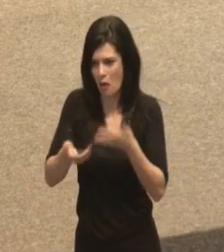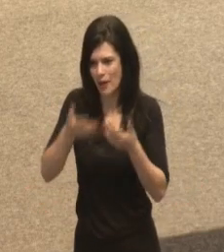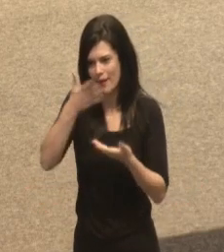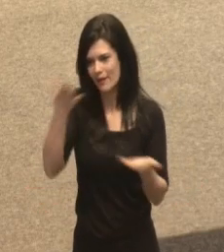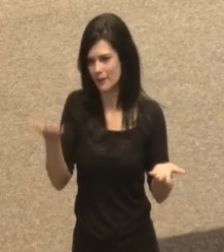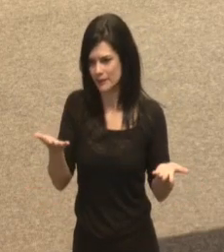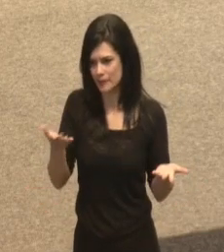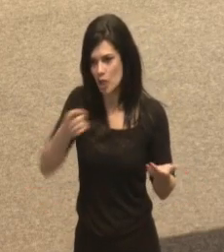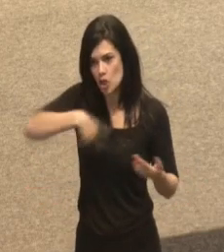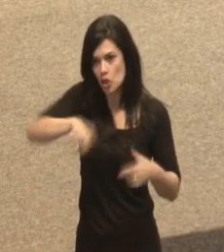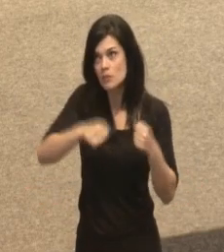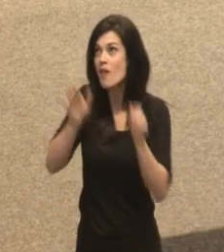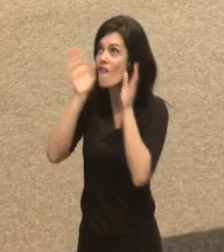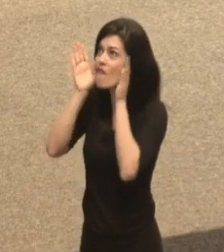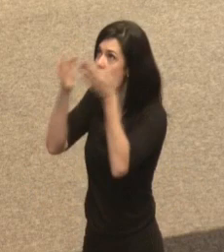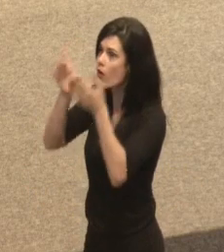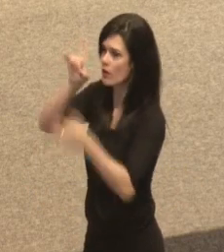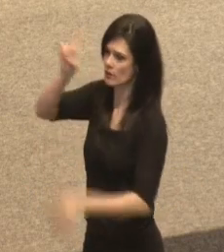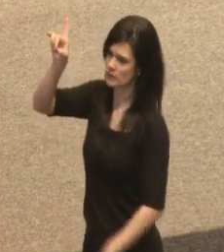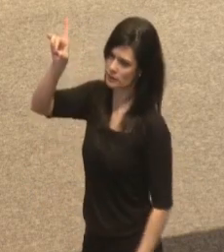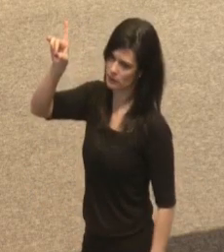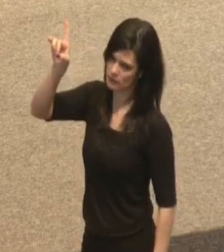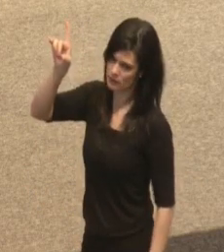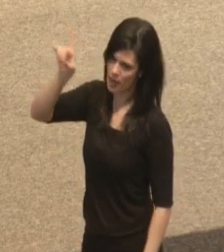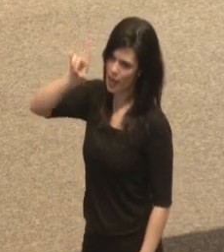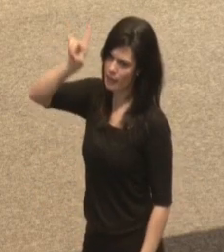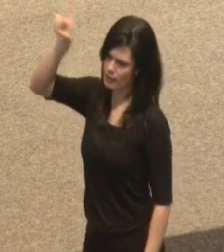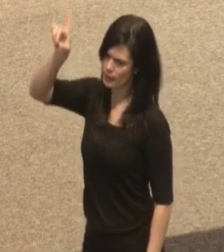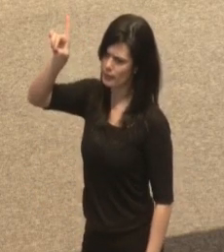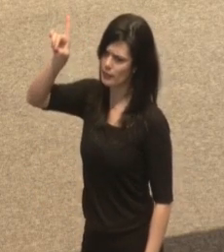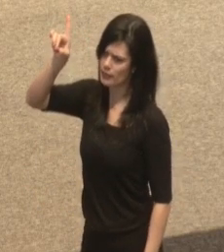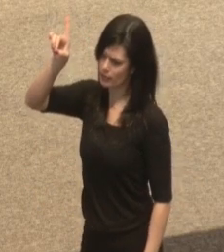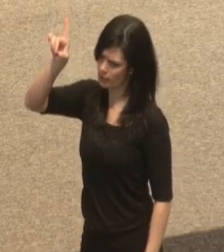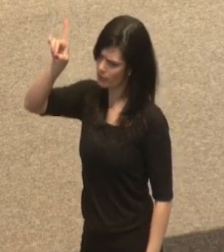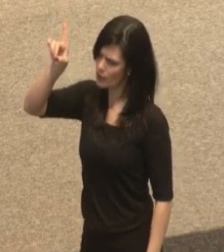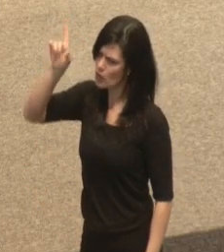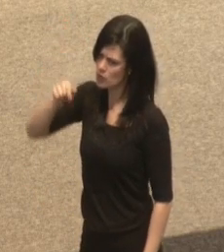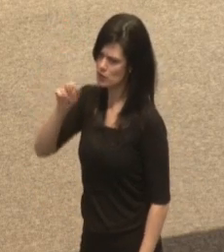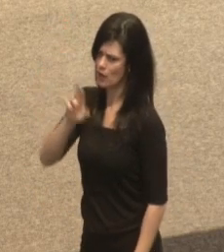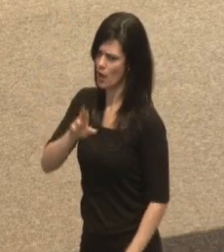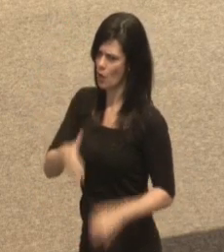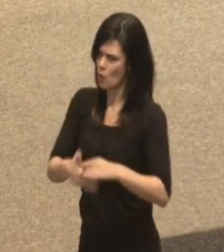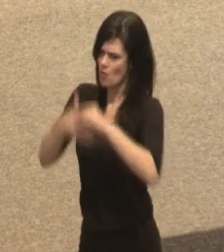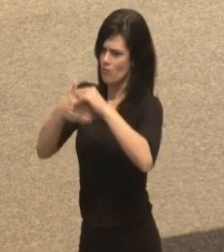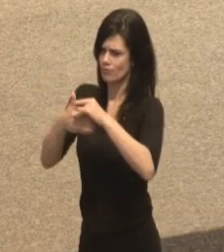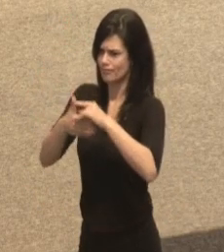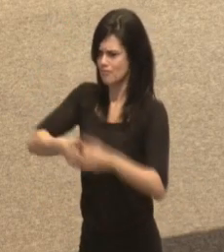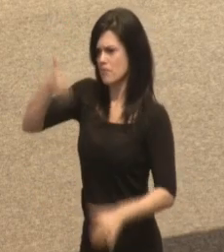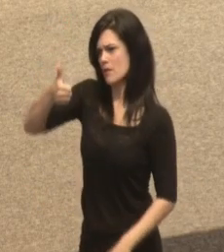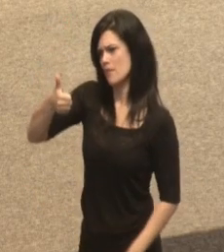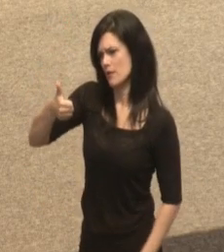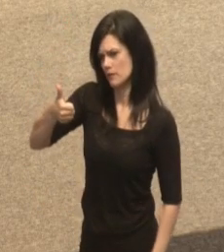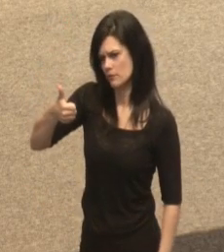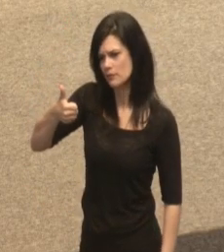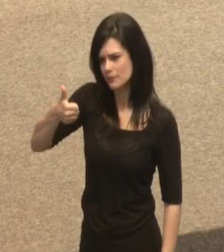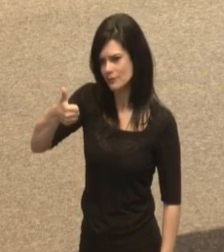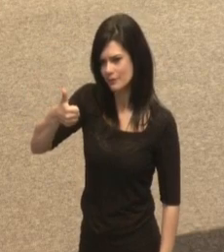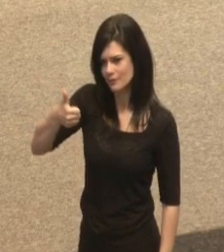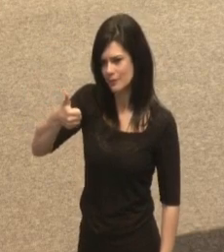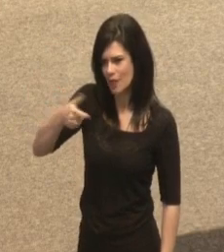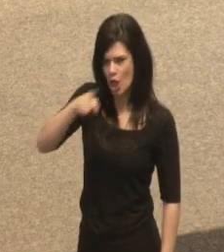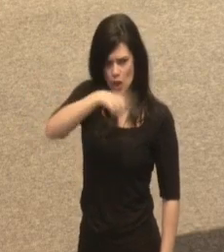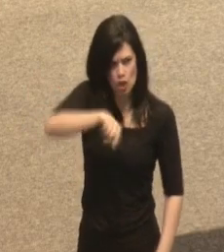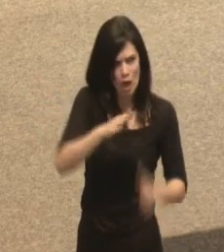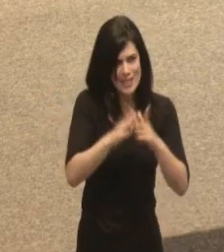visão do Senhor, que é o dono da igreja. Ele comprou a igreja, ele pagou o preço. Ele deu a vida por ela, a igreja é a